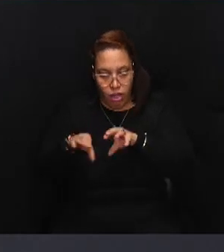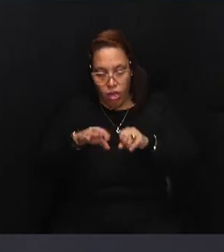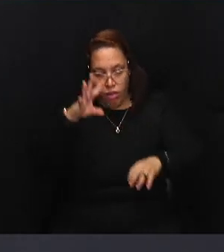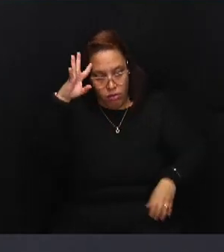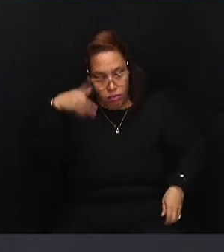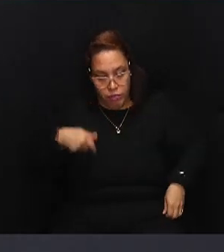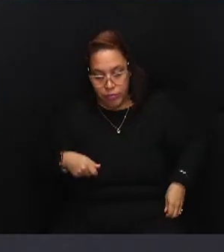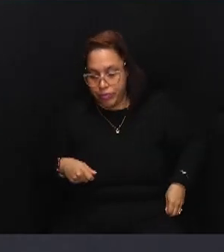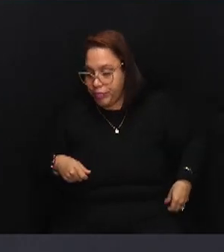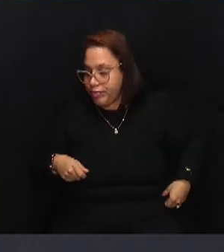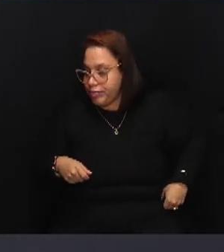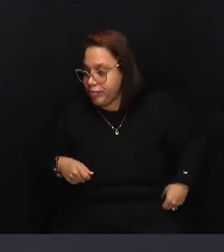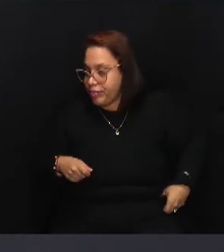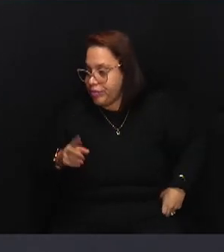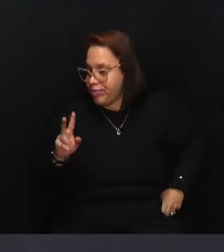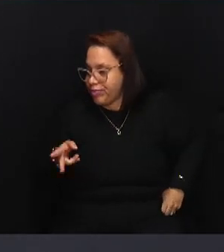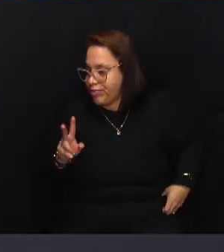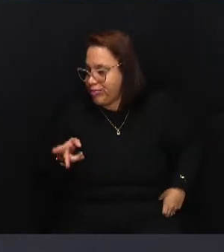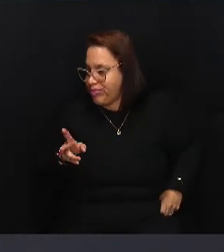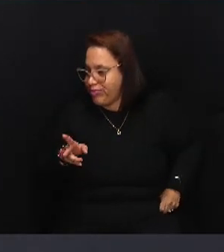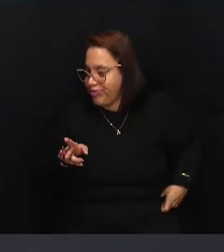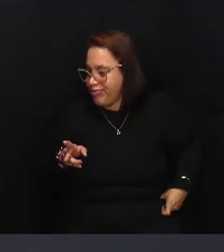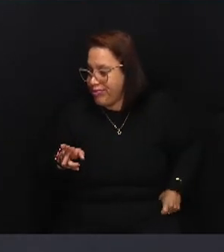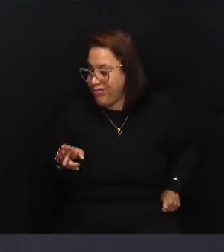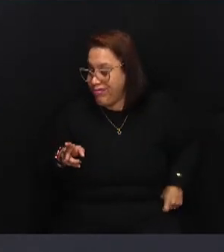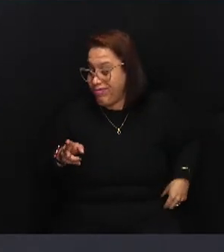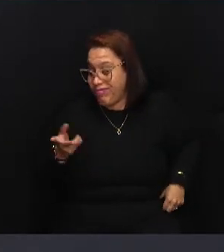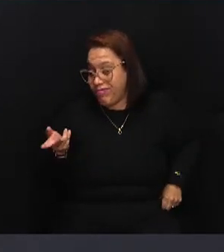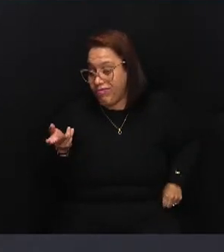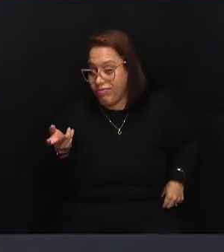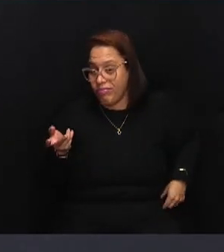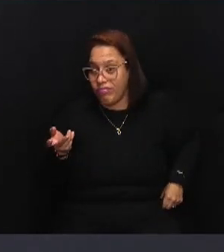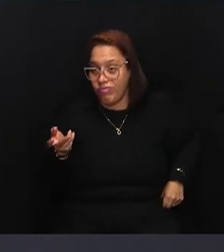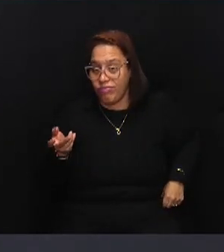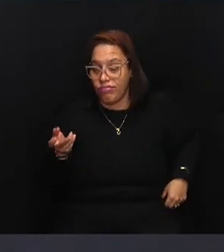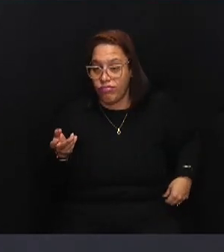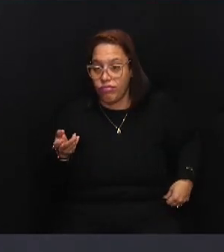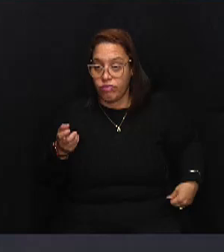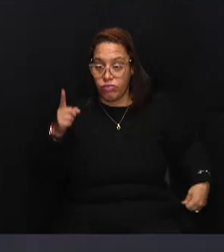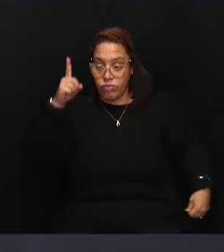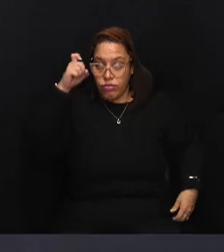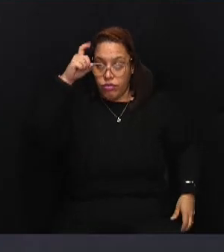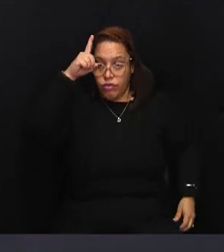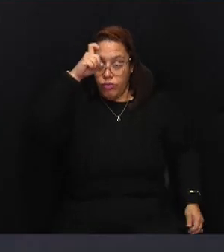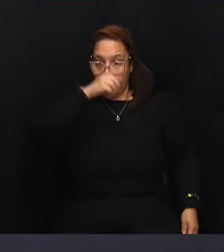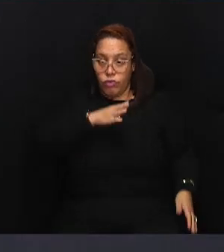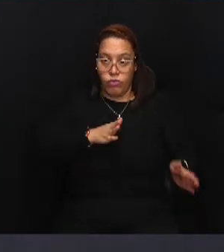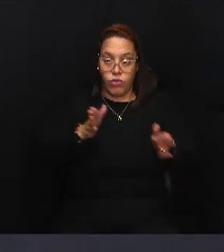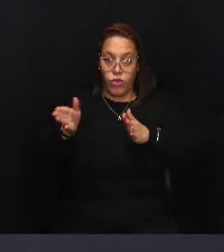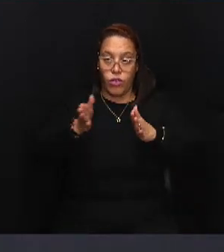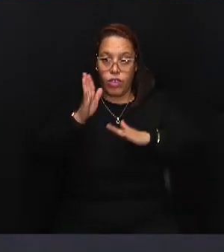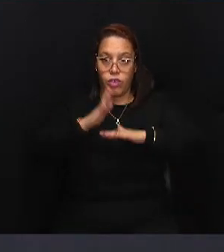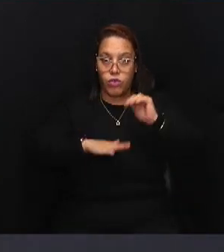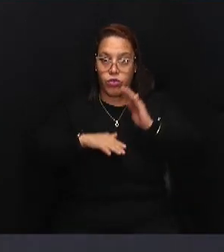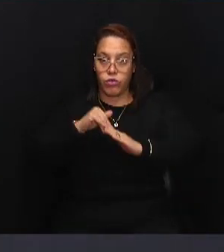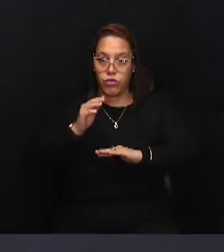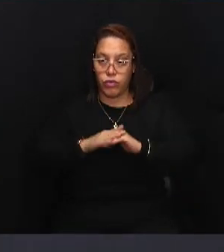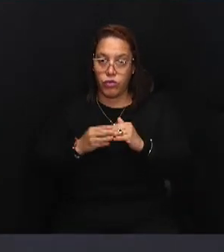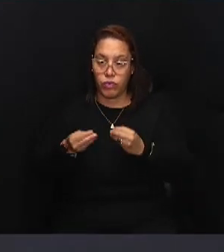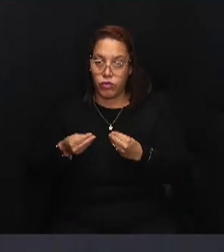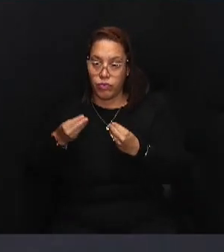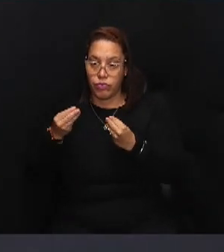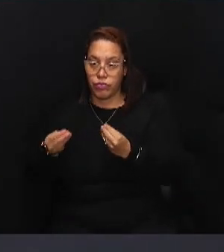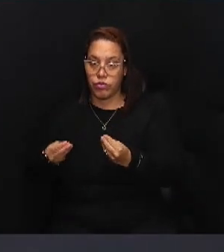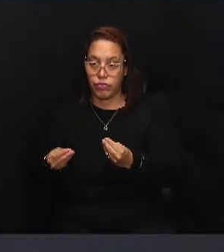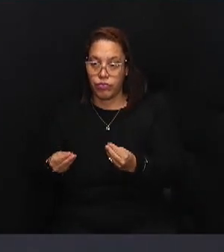o mais recorrente, eu acho, em todas as instâncias. Os desafios no acesso a serviços oferecidos,